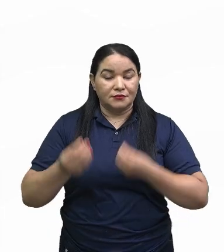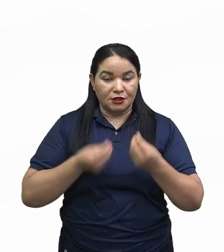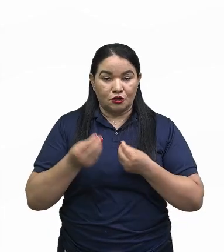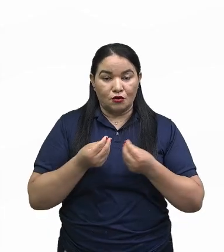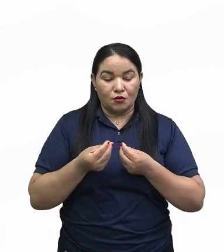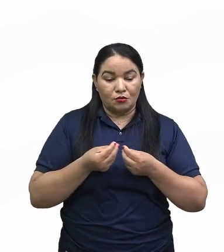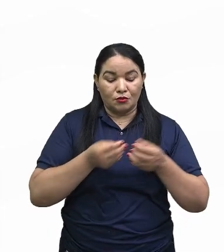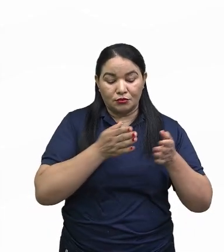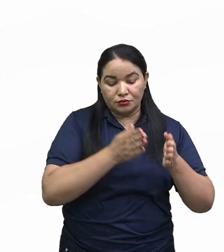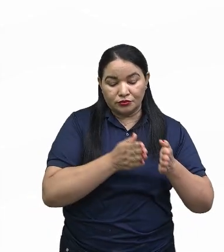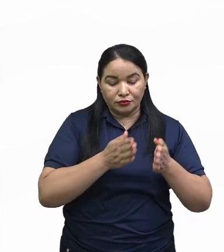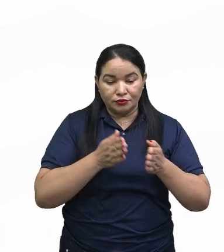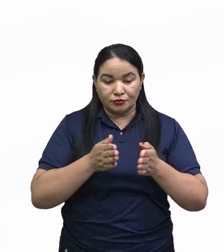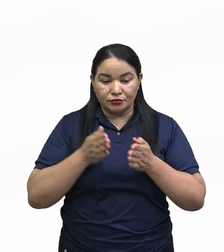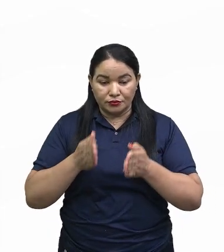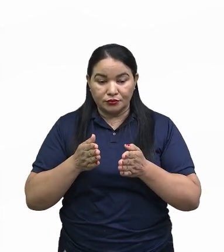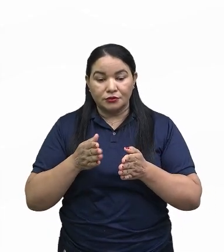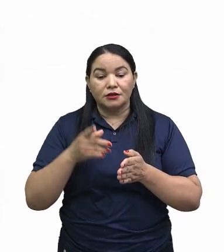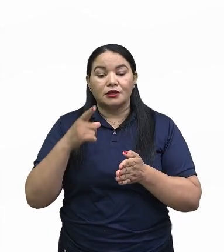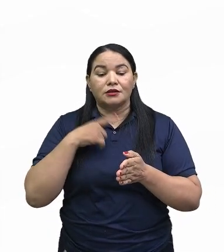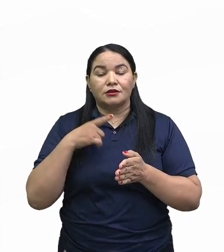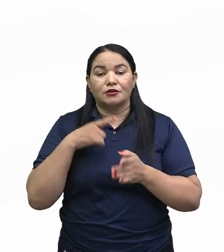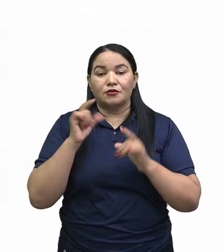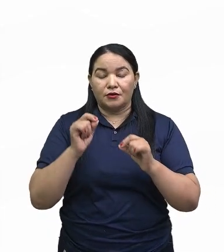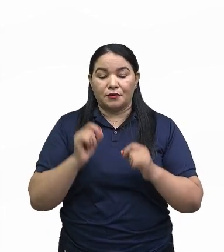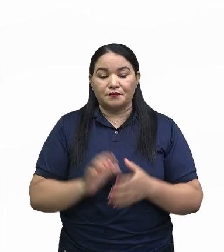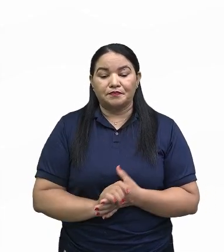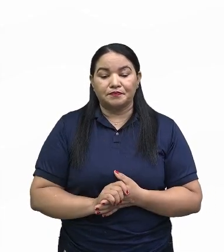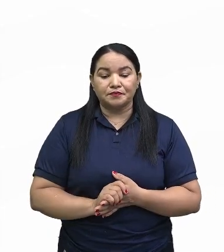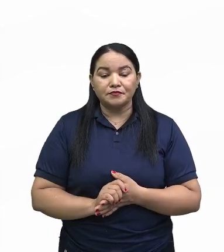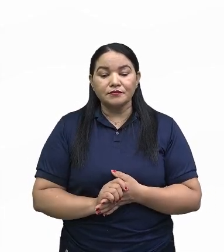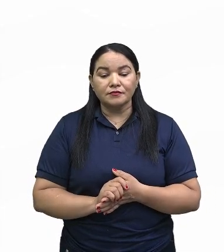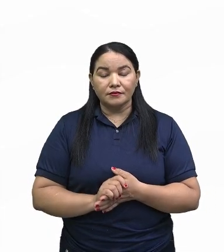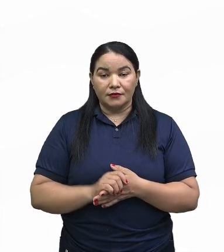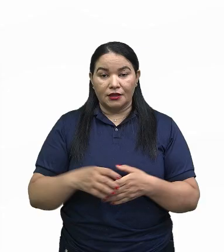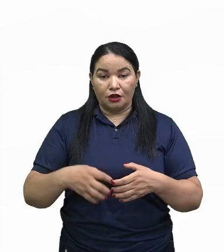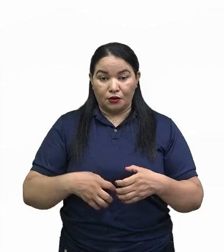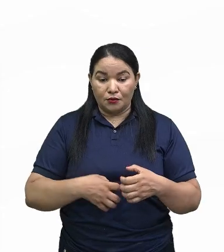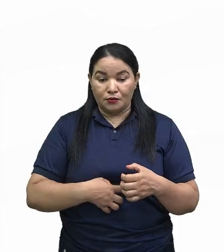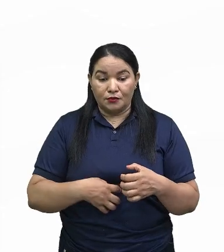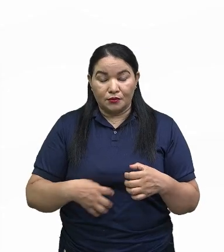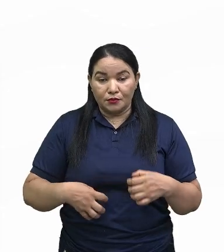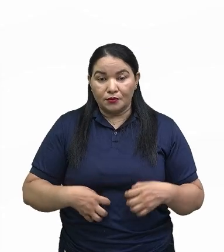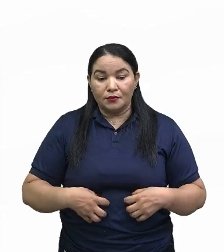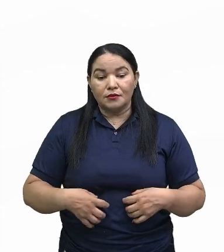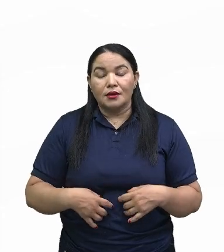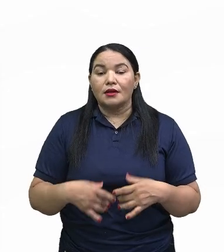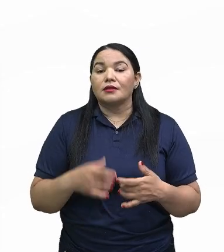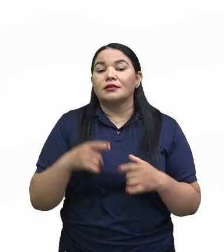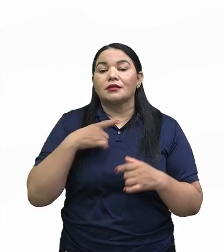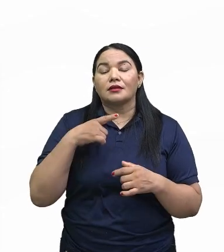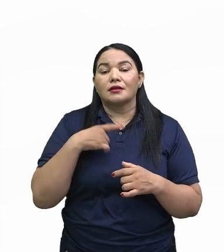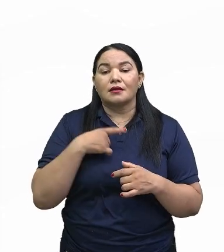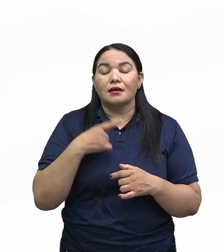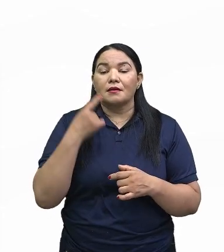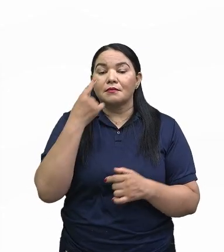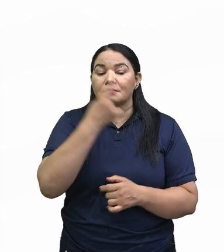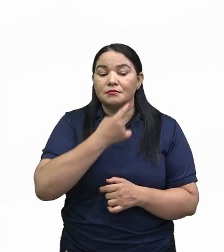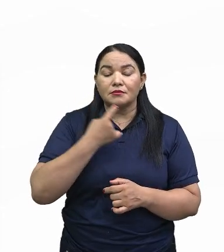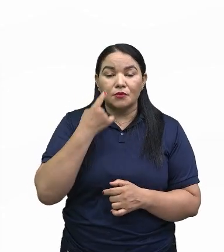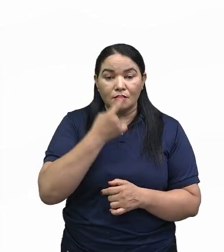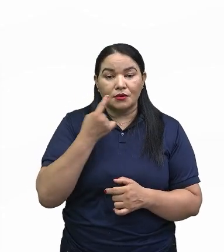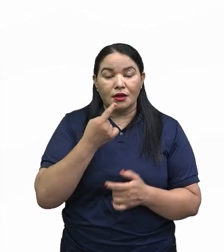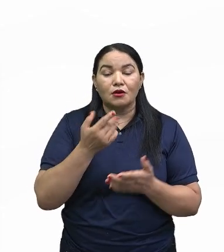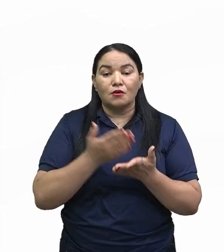sistema digestório. Então, a gente tem os órgãos que compõem, né, esse sistema, iniciando ali pela boca, né, onde inicia todo o